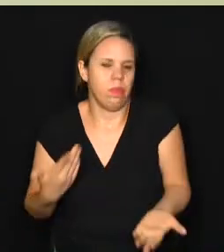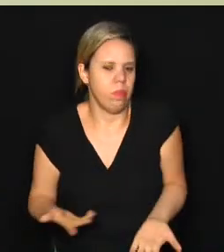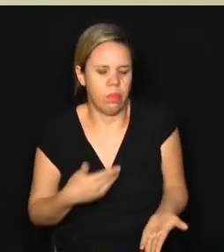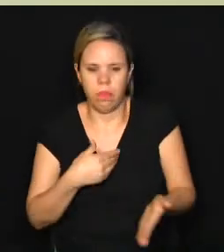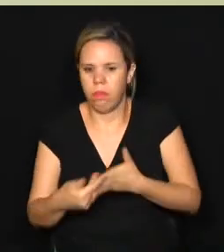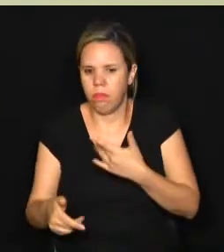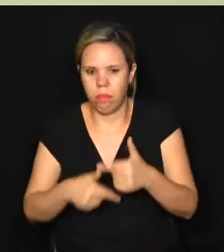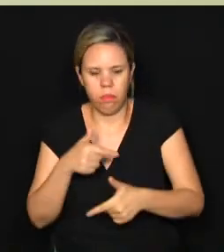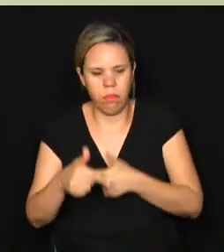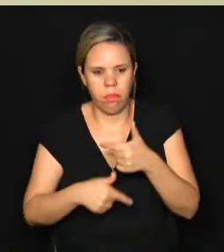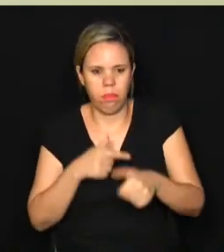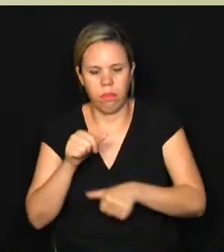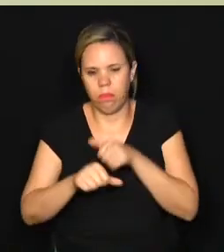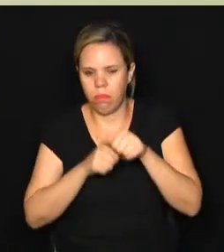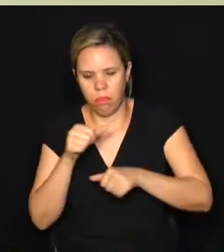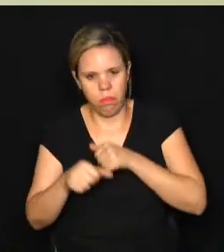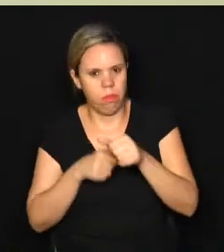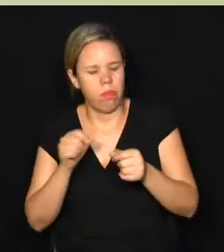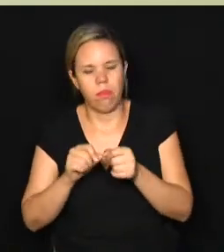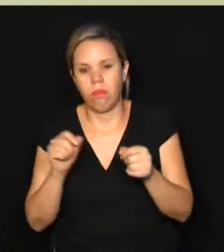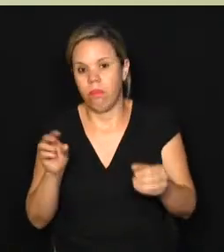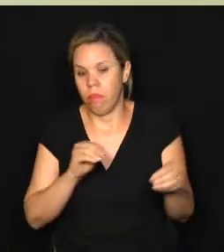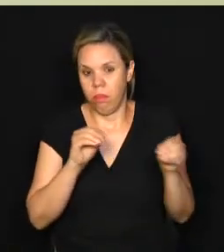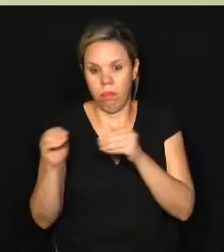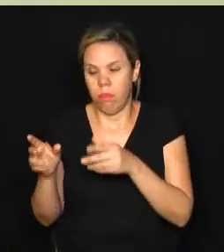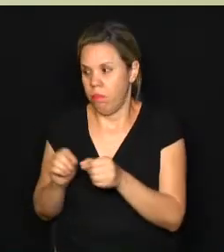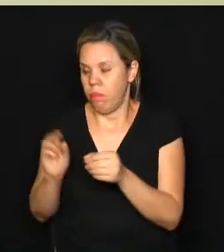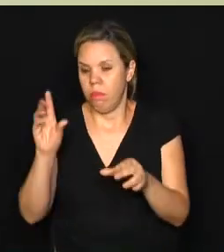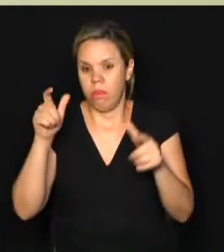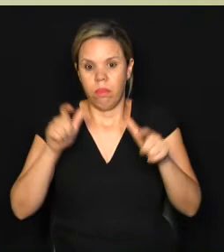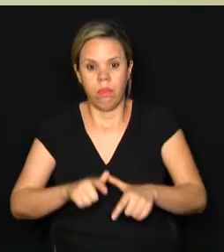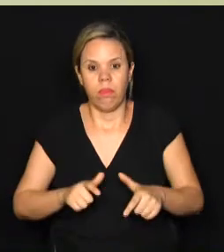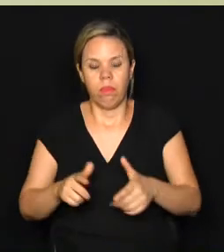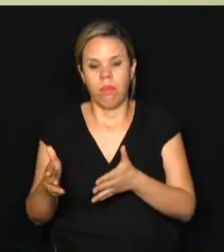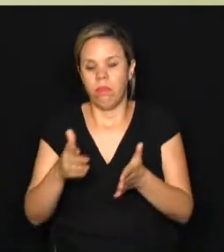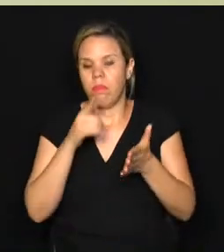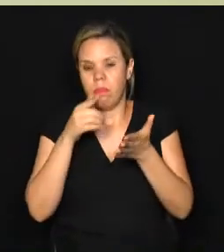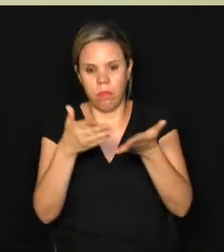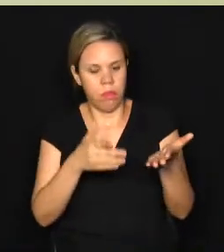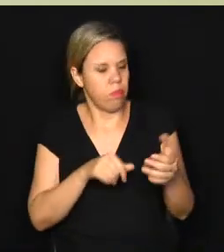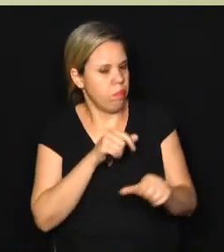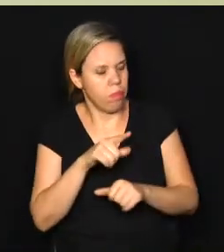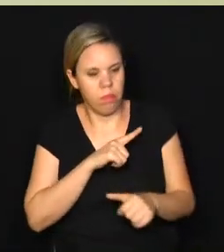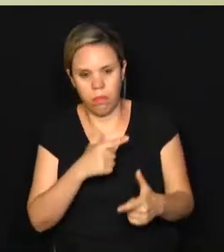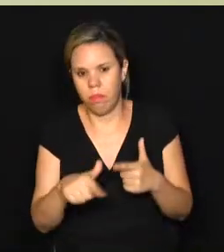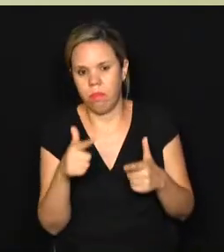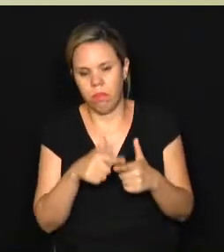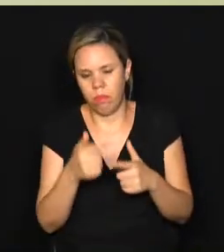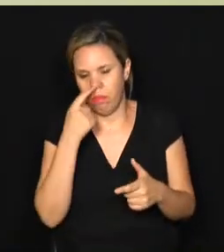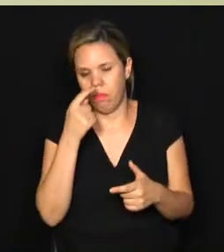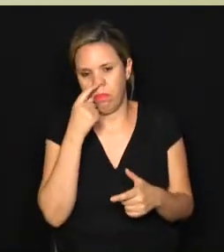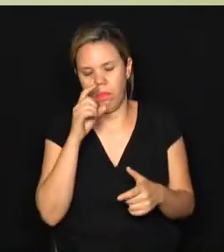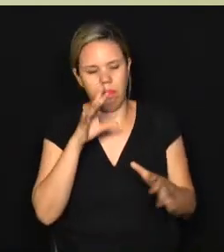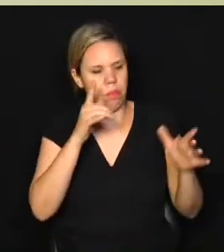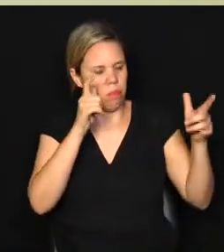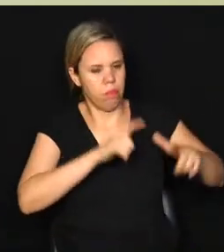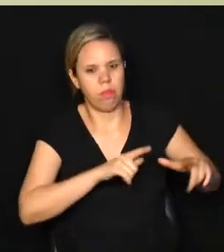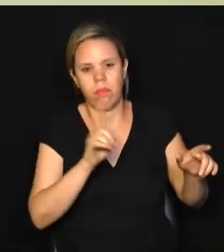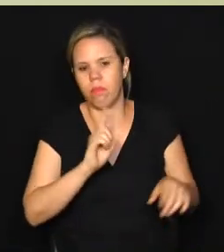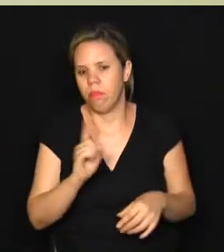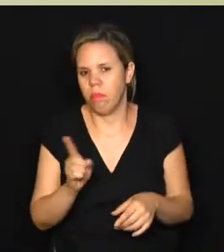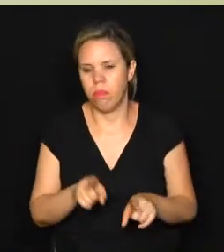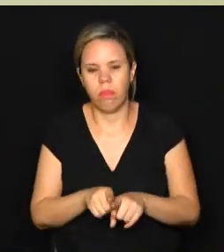dinâmica, qualquer mudança que a gente faz nesse curso do rio vai ter interferências não apenas locais, mas